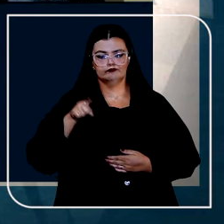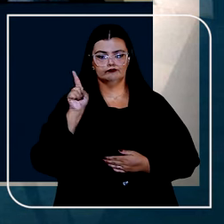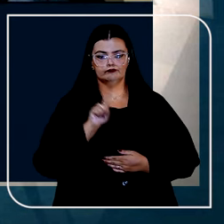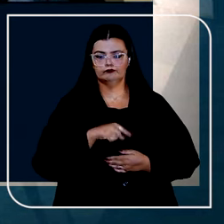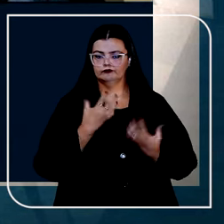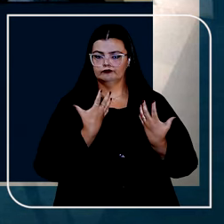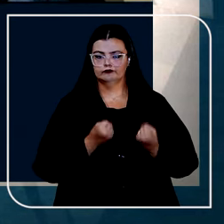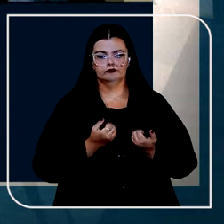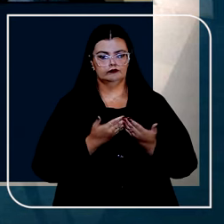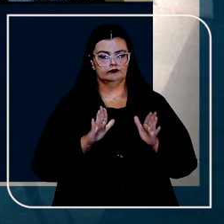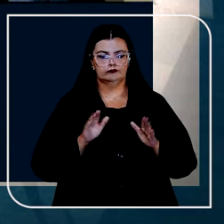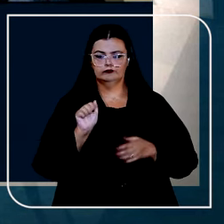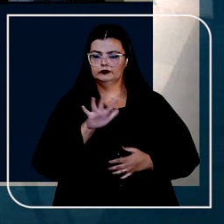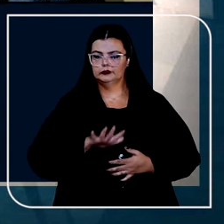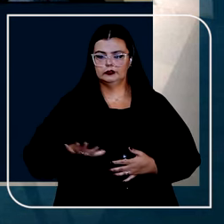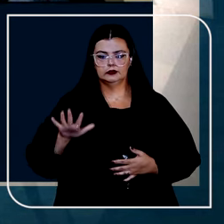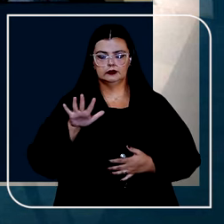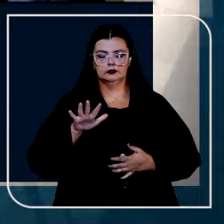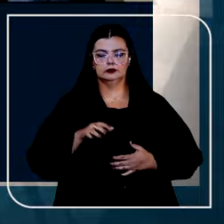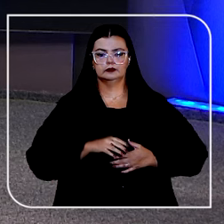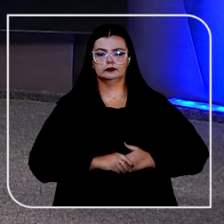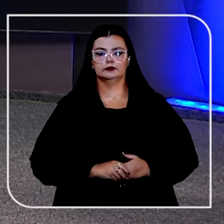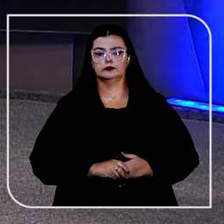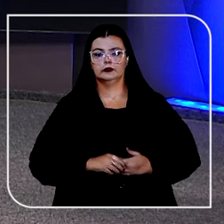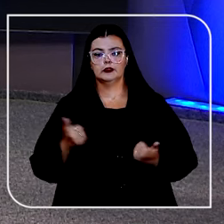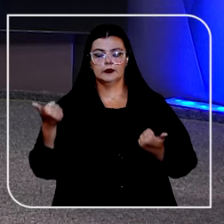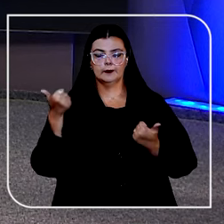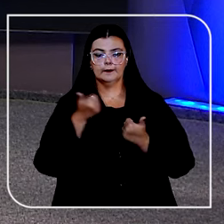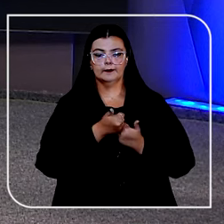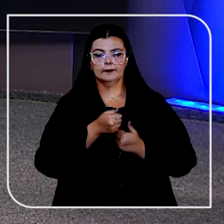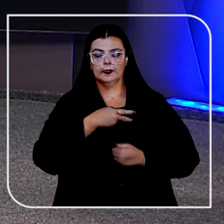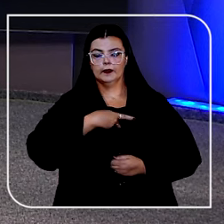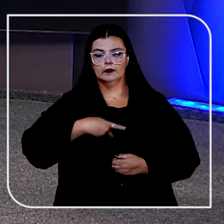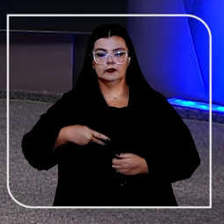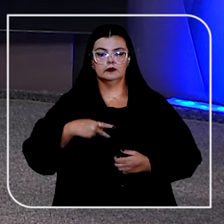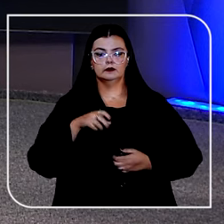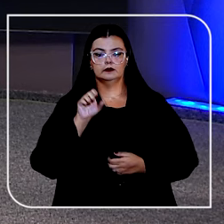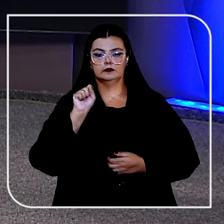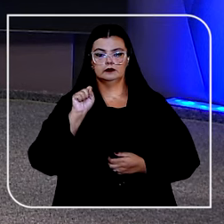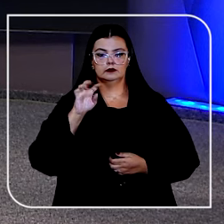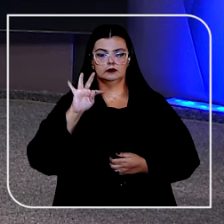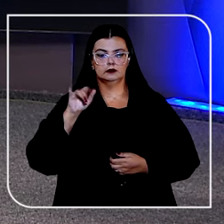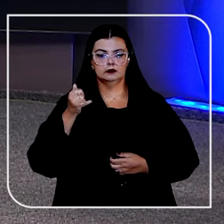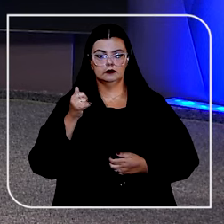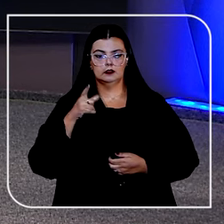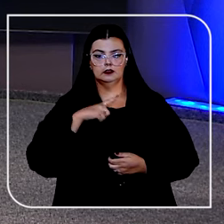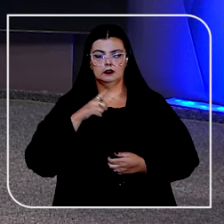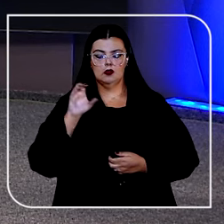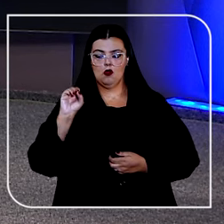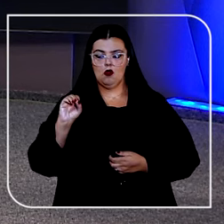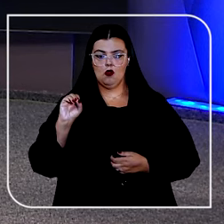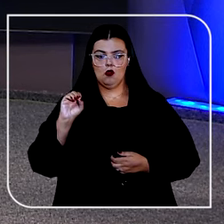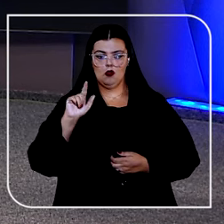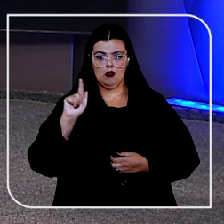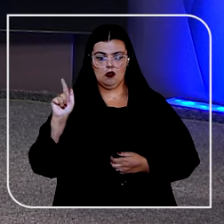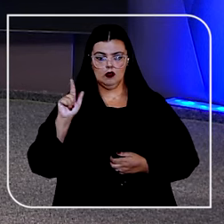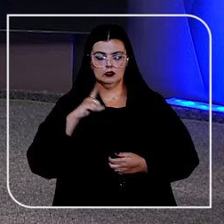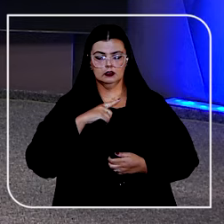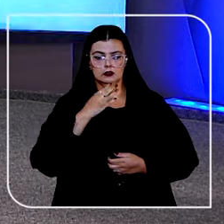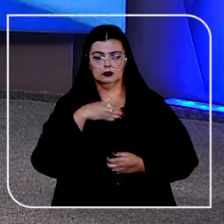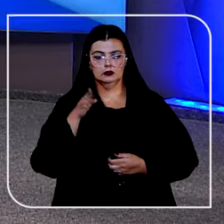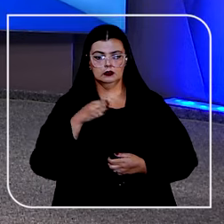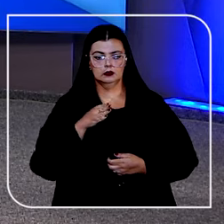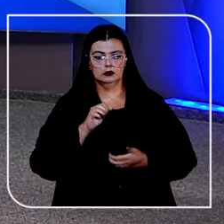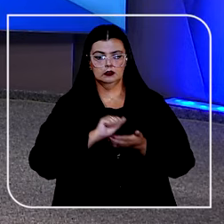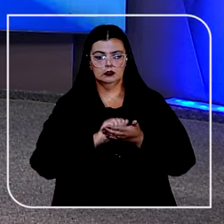negado A decisão foi unânime o vice-presidente do Superior Tribunal de Justiça Ministro og Fernandes